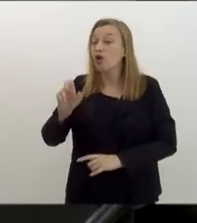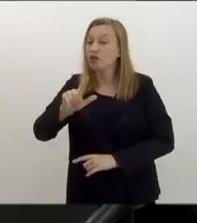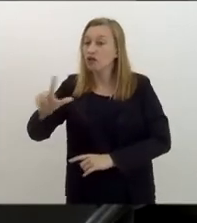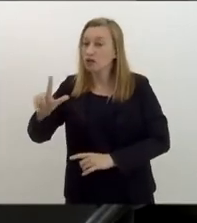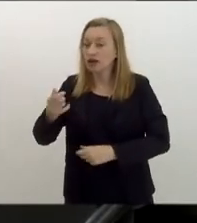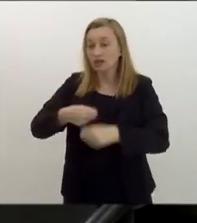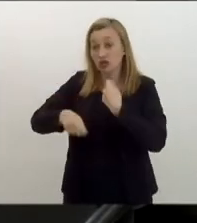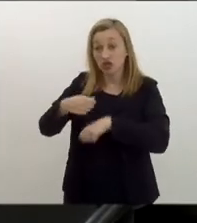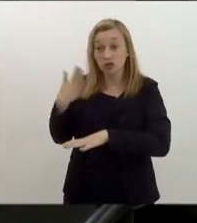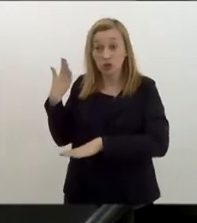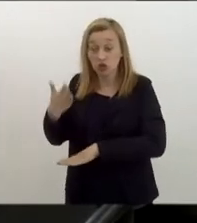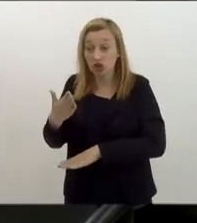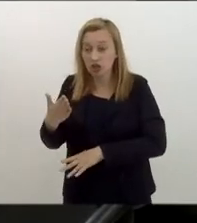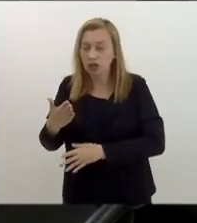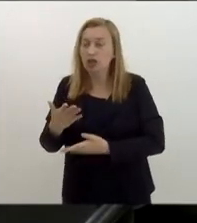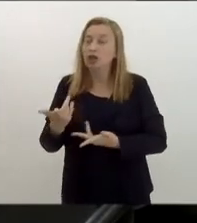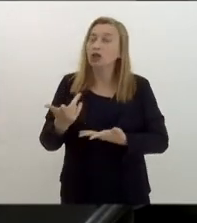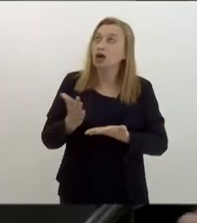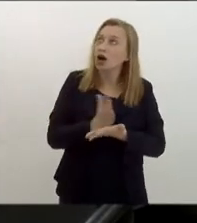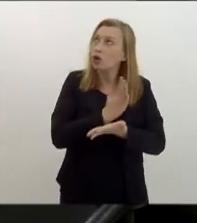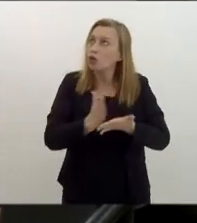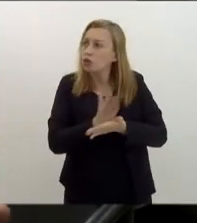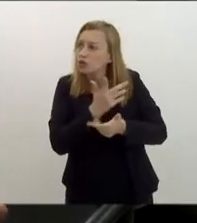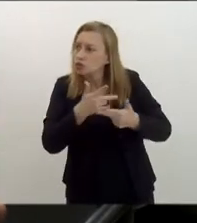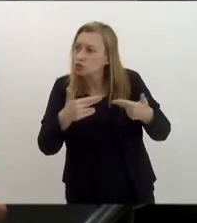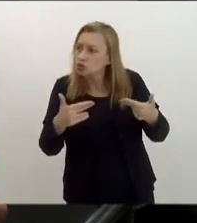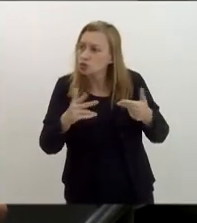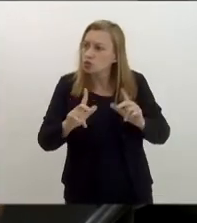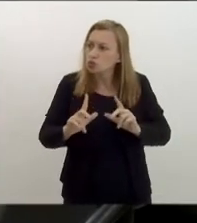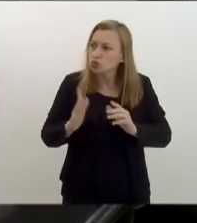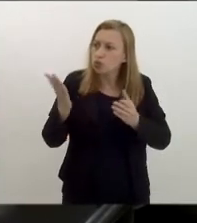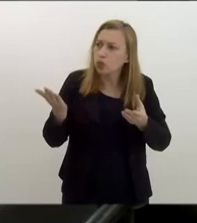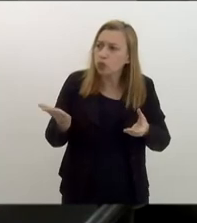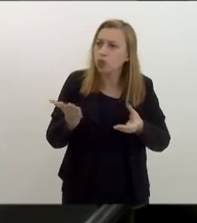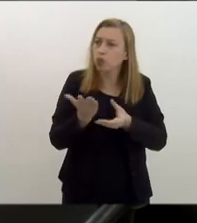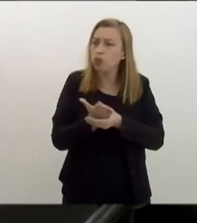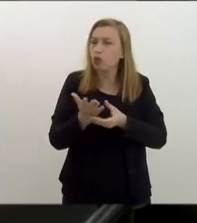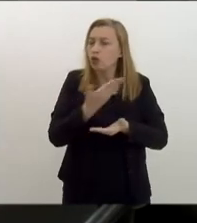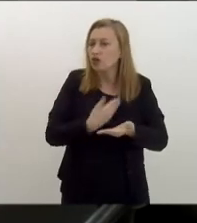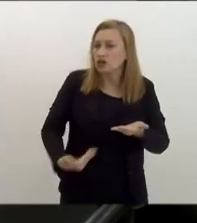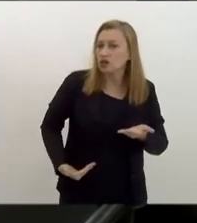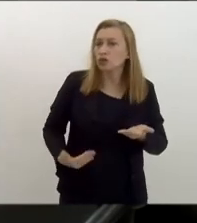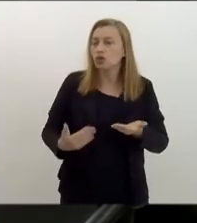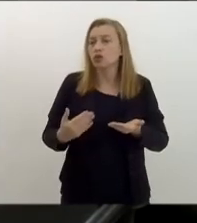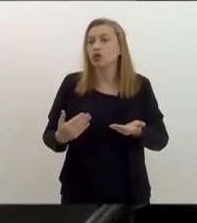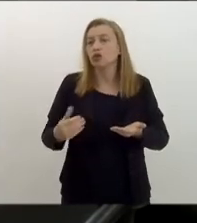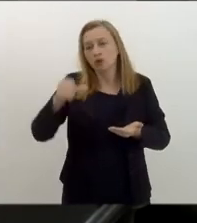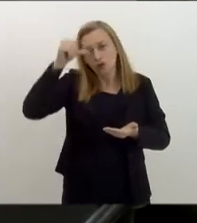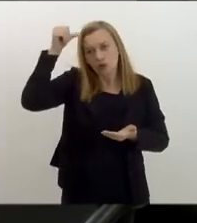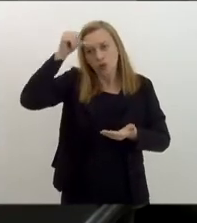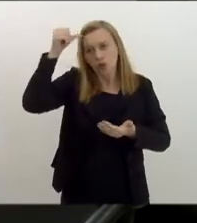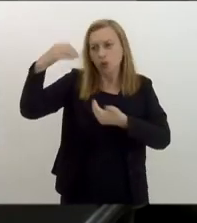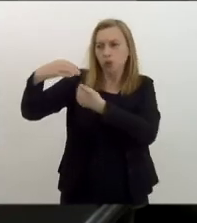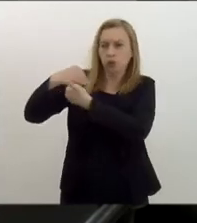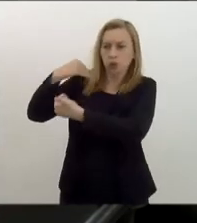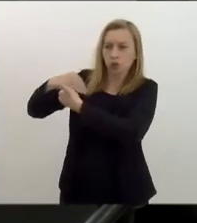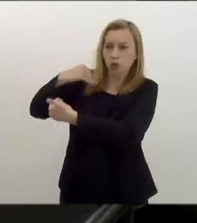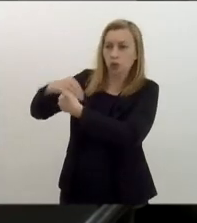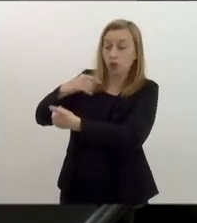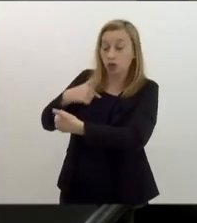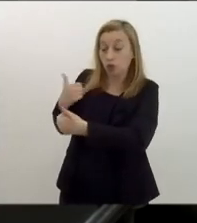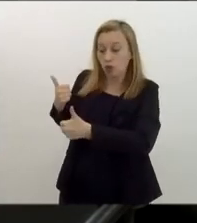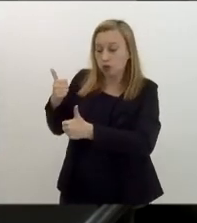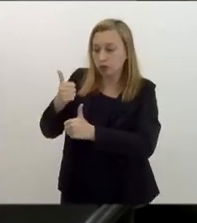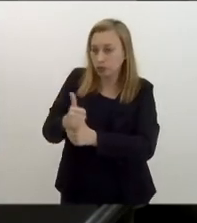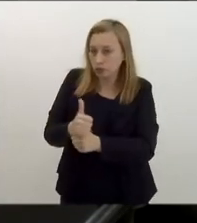e uma das coisas que uma das ações que o governador Cláudio Castro me orientou quando